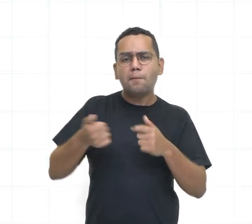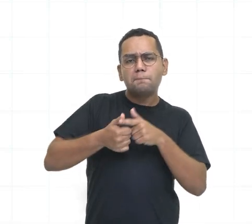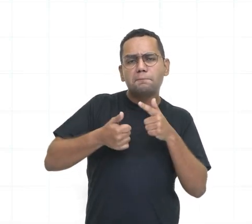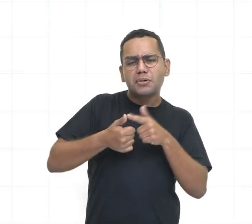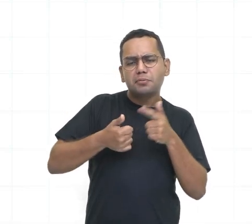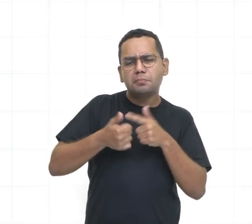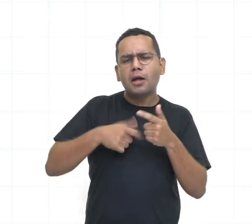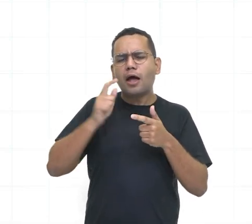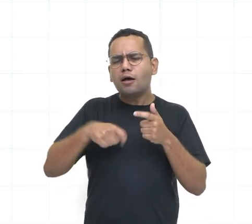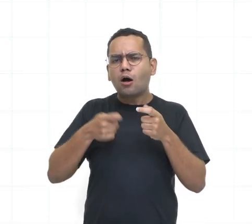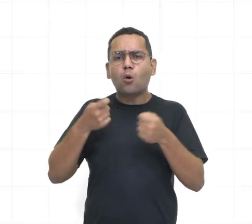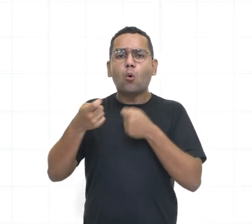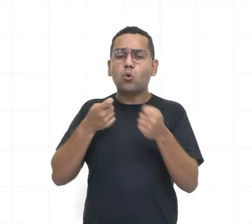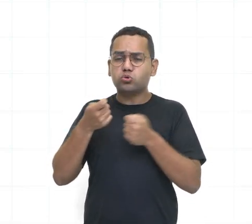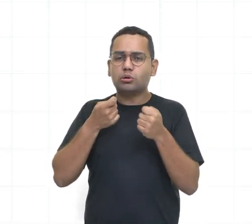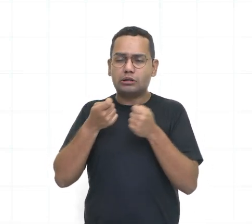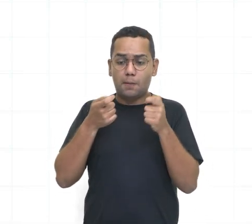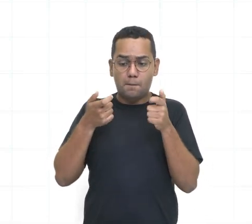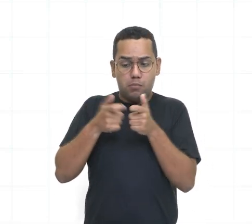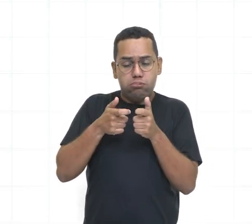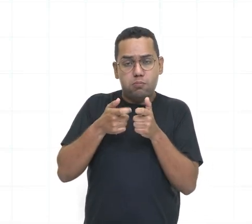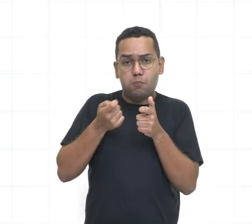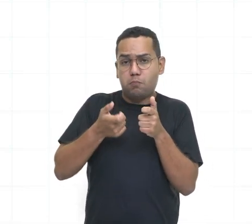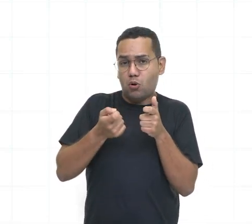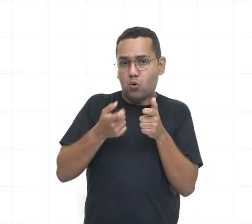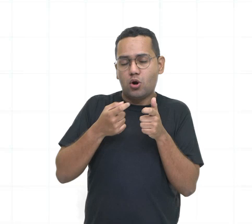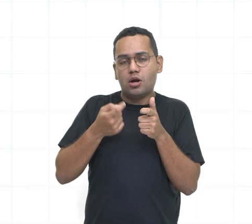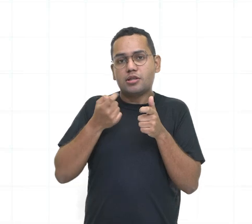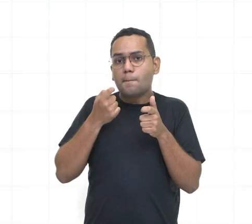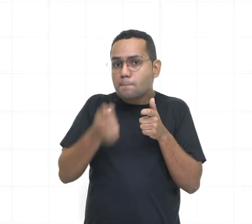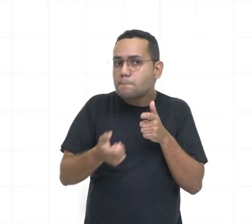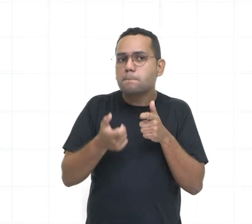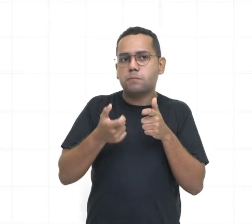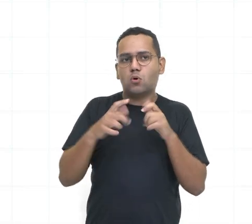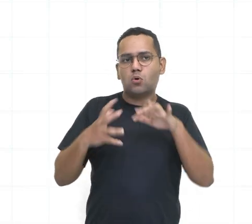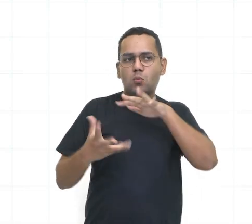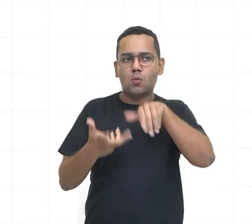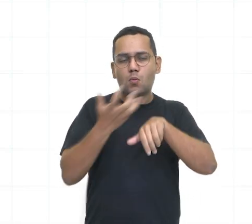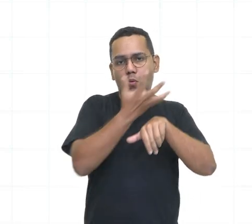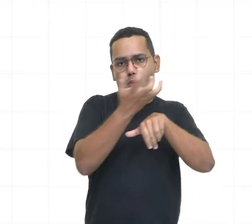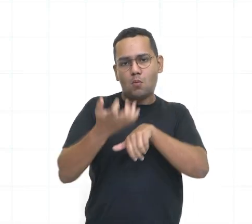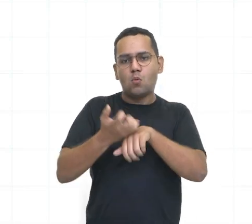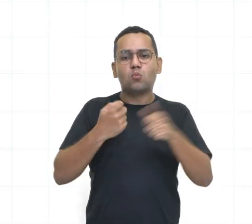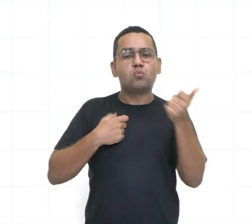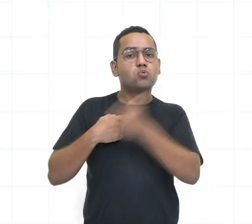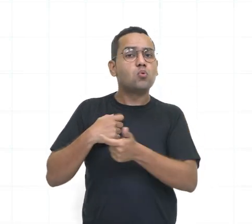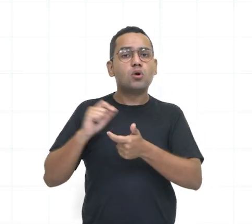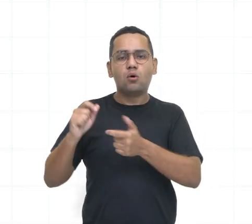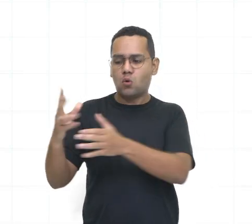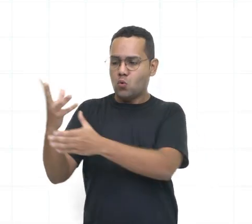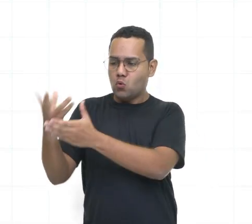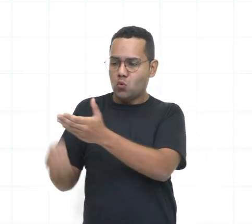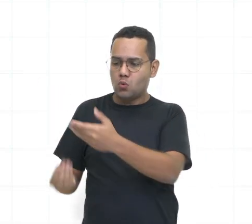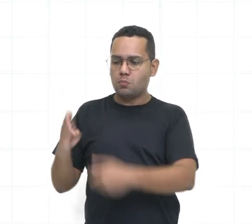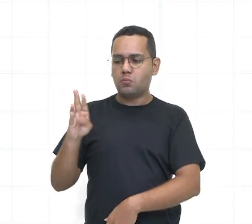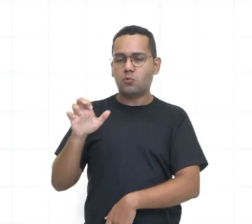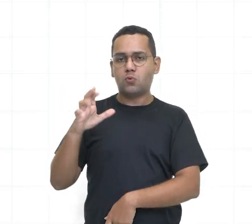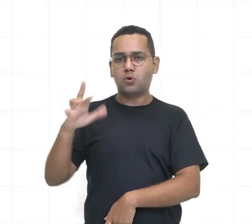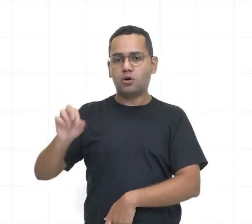mas são muito menores e têm menos força gravitacional do que os buracos negros. E as estrelas,